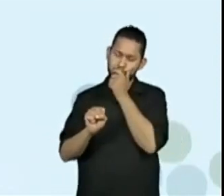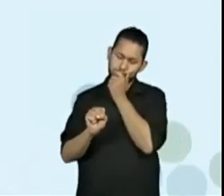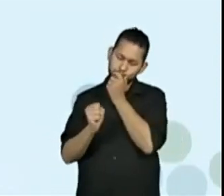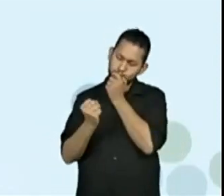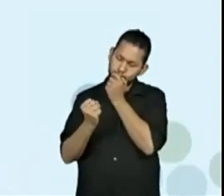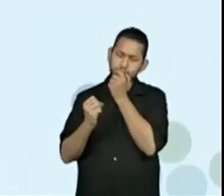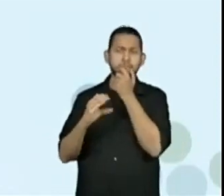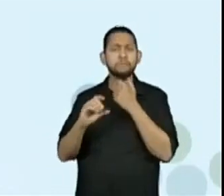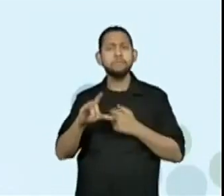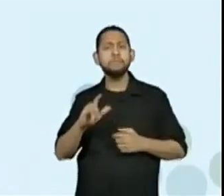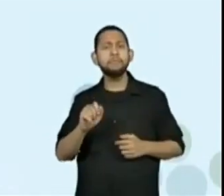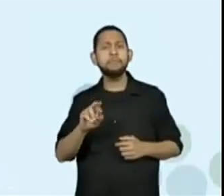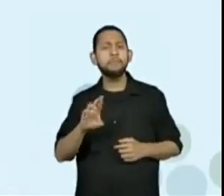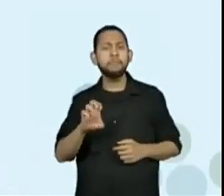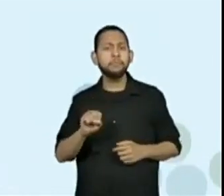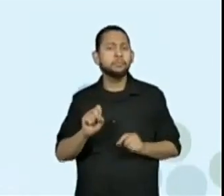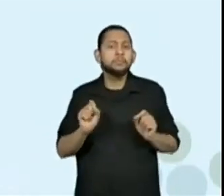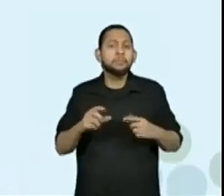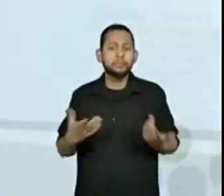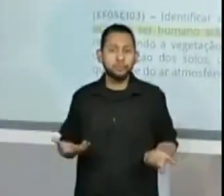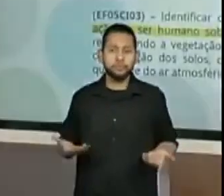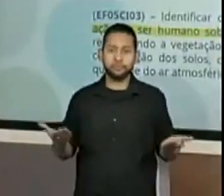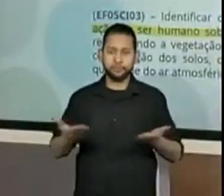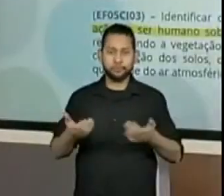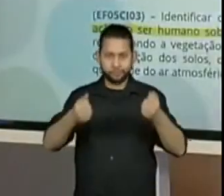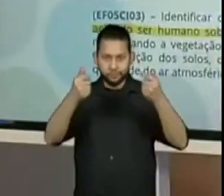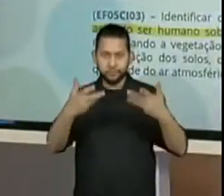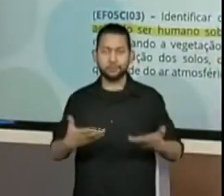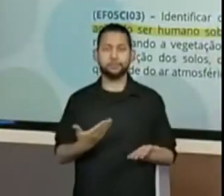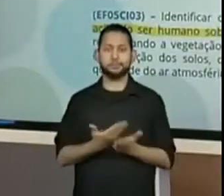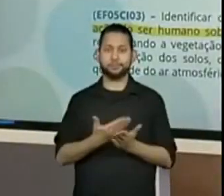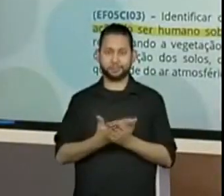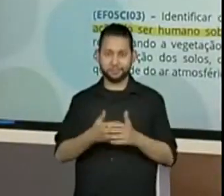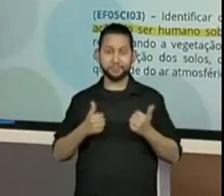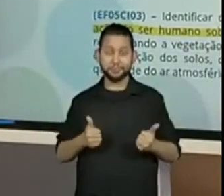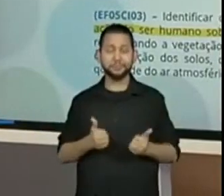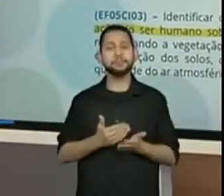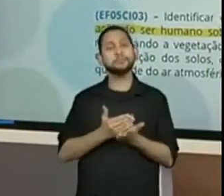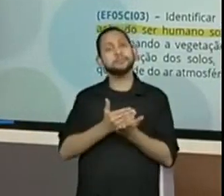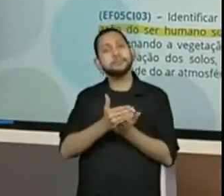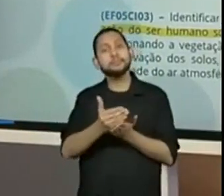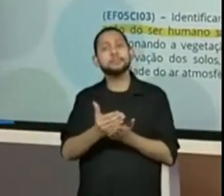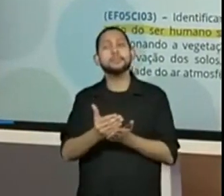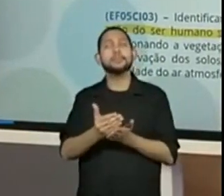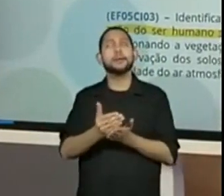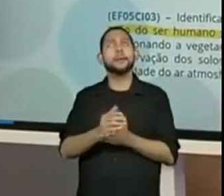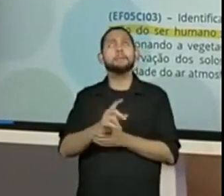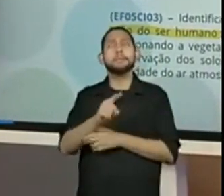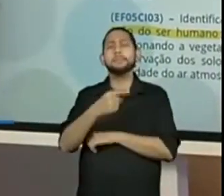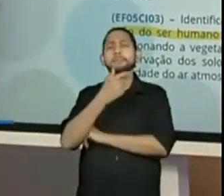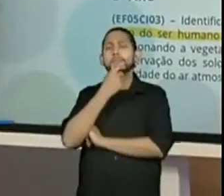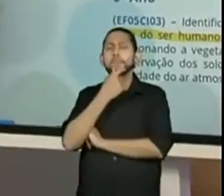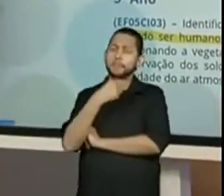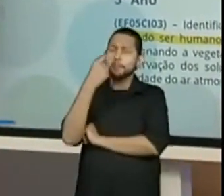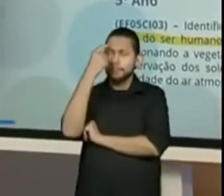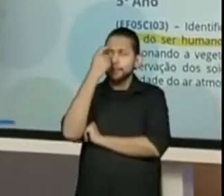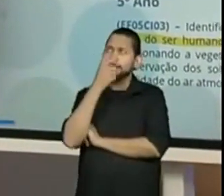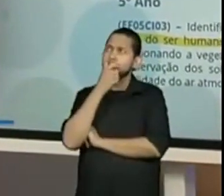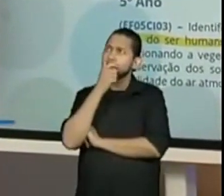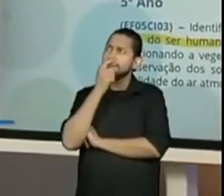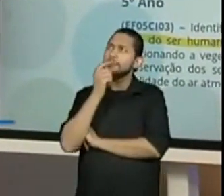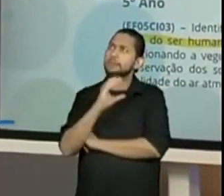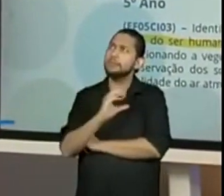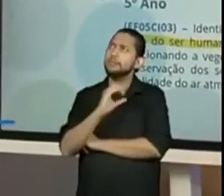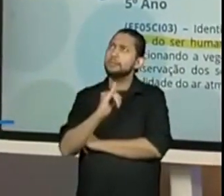título dessa aula. Vamos então iniciar aí pensando no que esse título quer